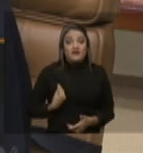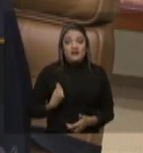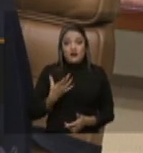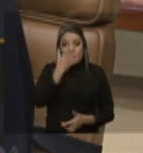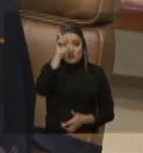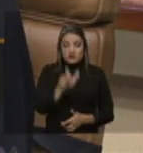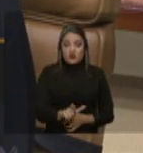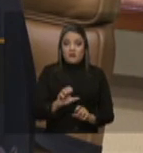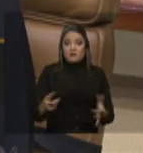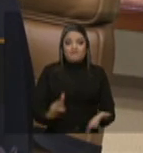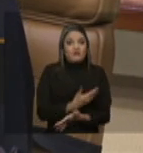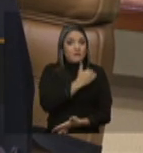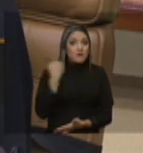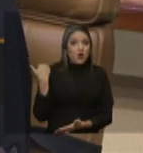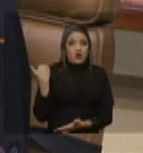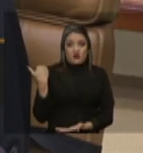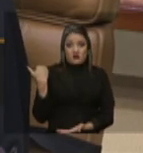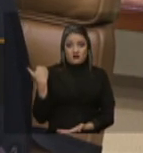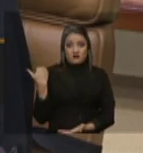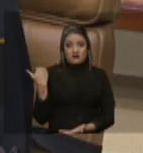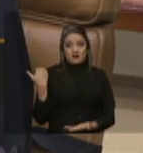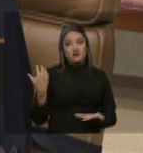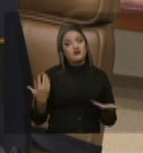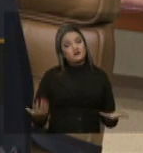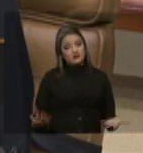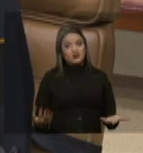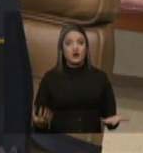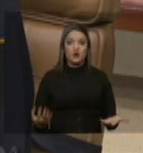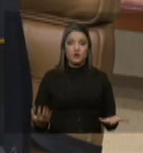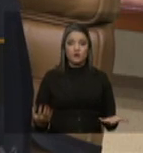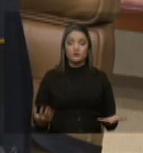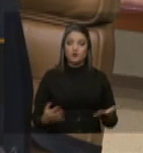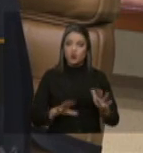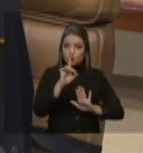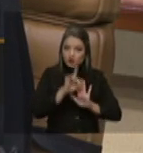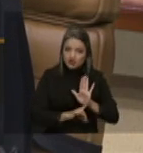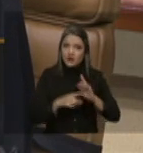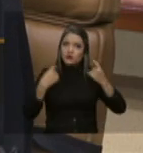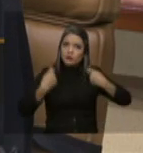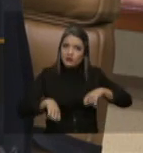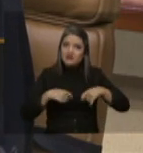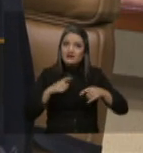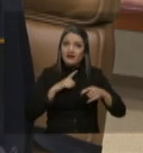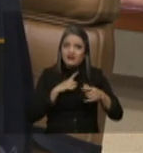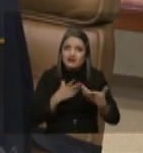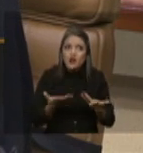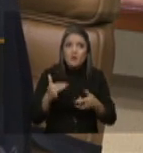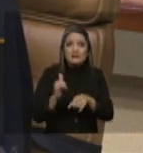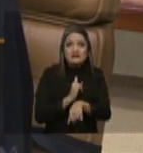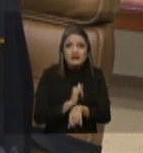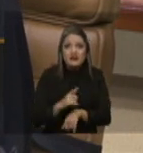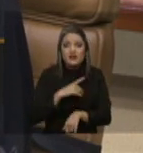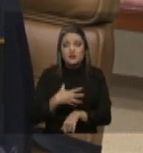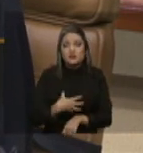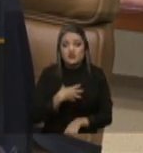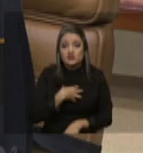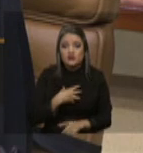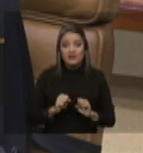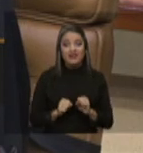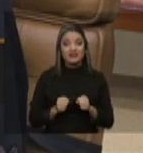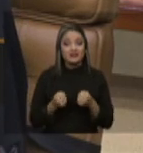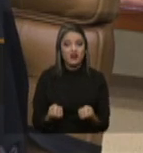e não se pode que nós não sejamos capazes de levar diante um direito que tem como um dos